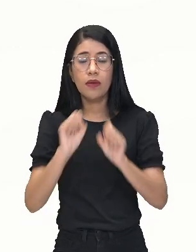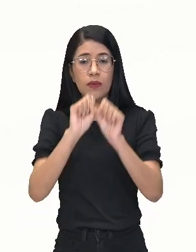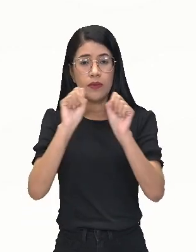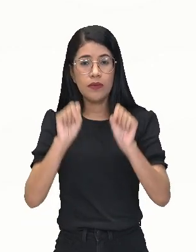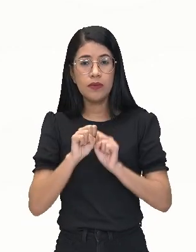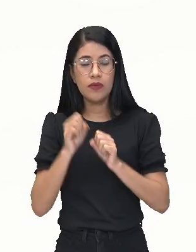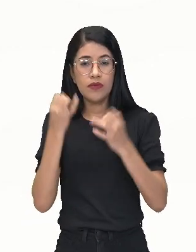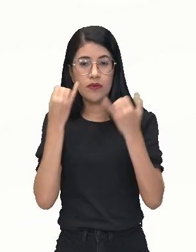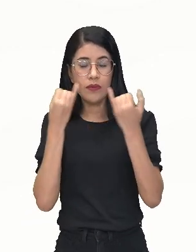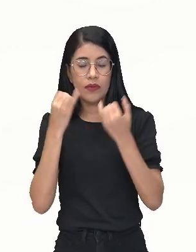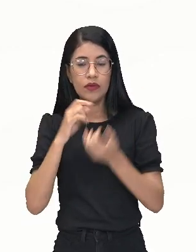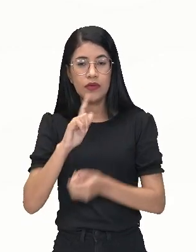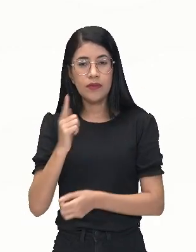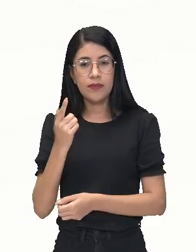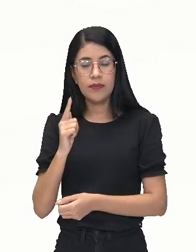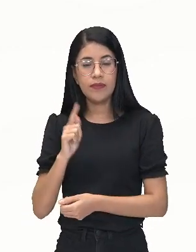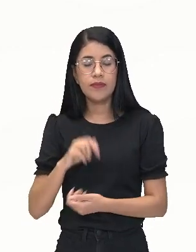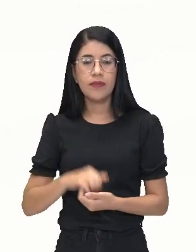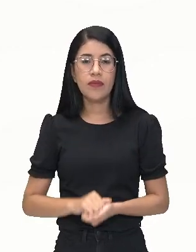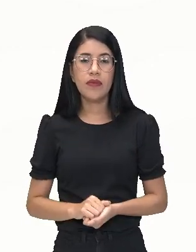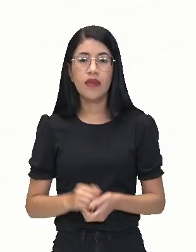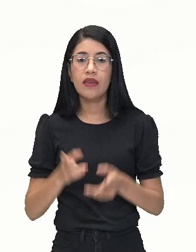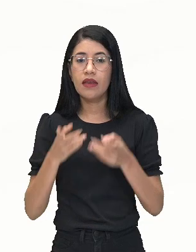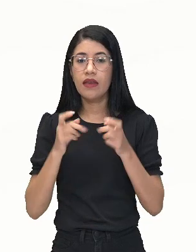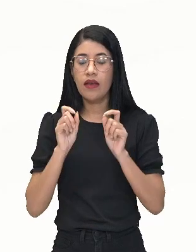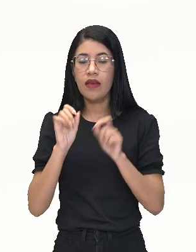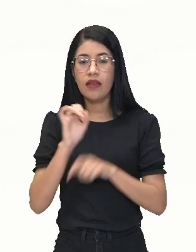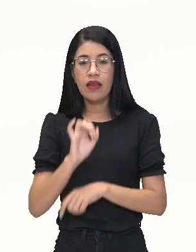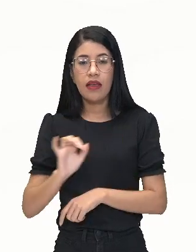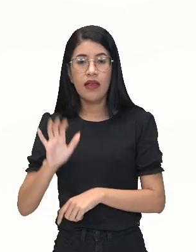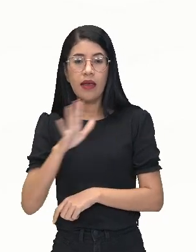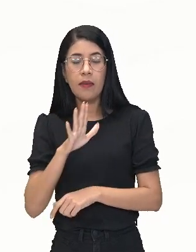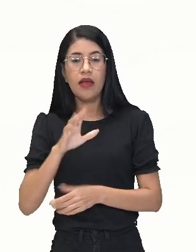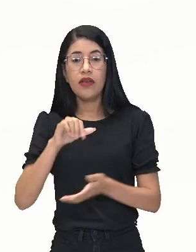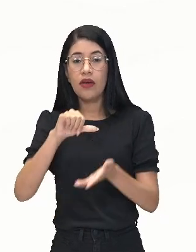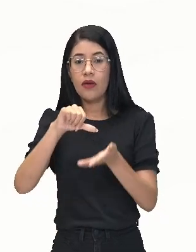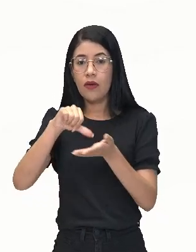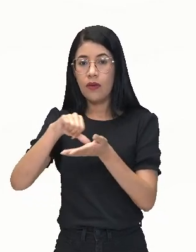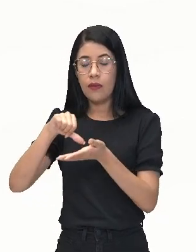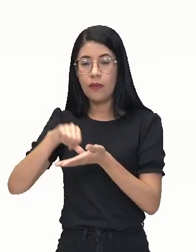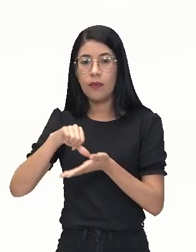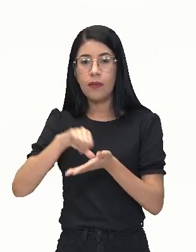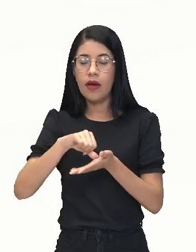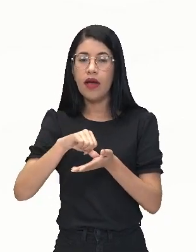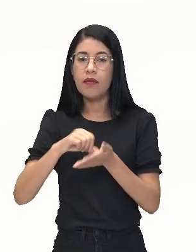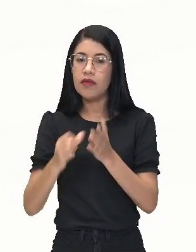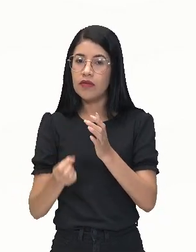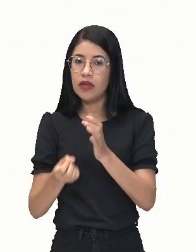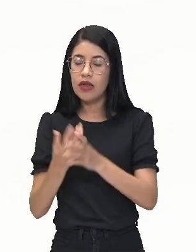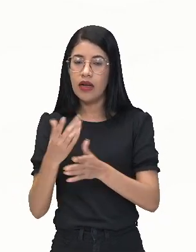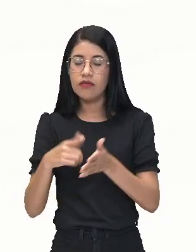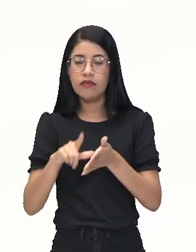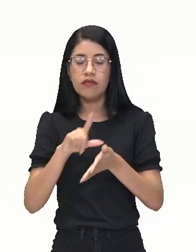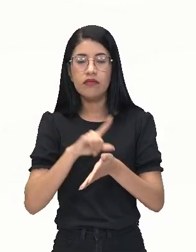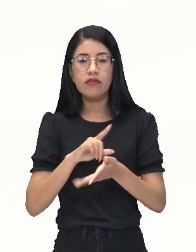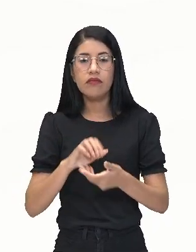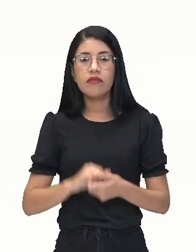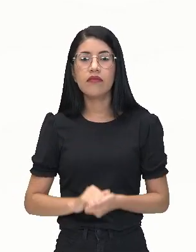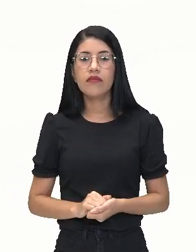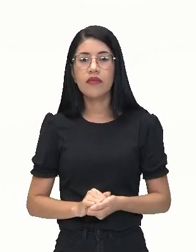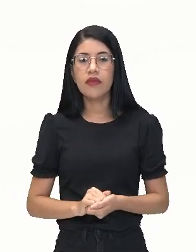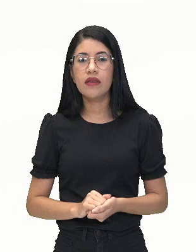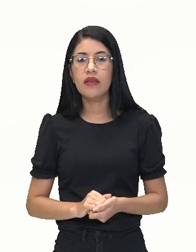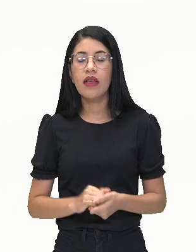geográfica. Observe aqui que esse é o cenário lá do mapa, né, onde aquele mapa foi feito. Então, o sistema de